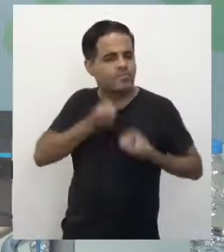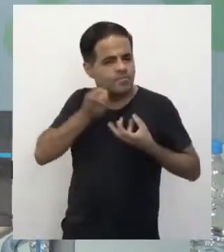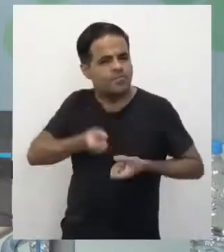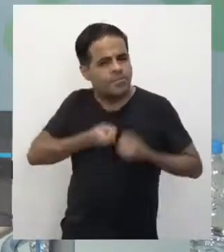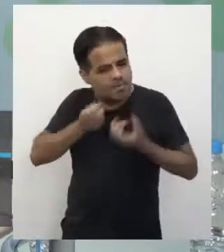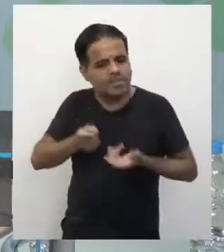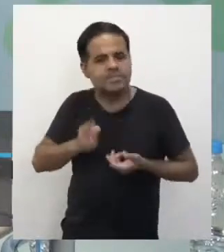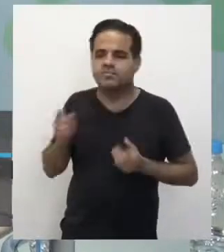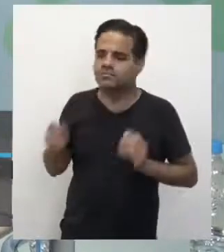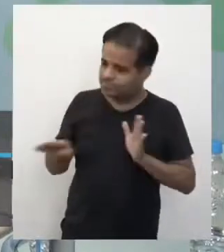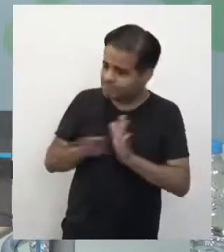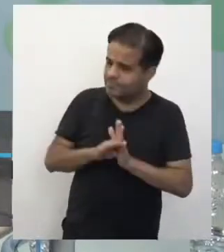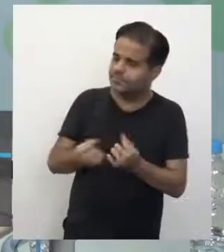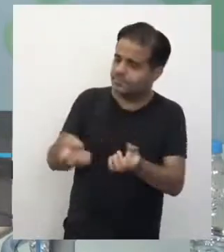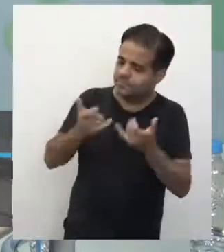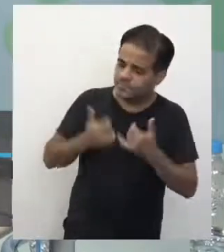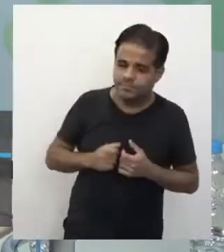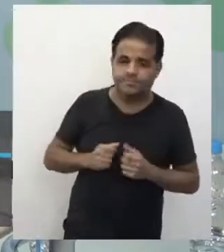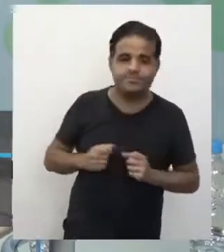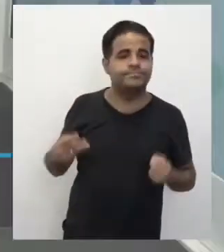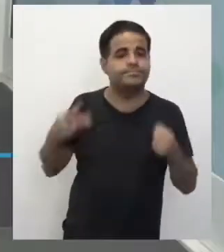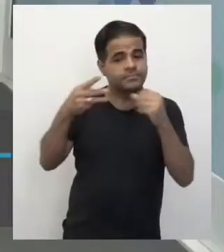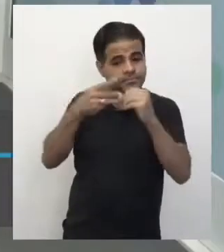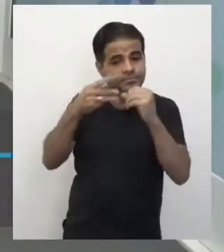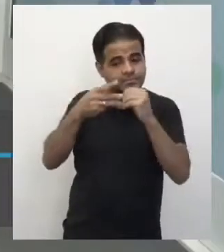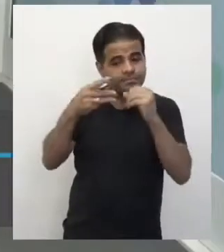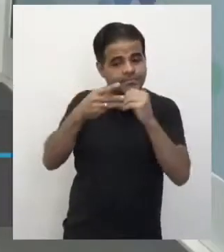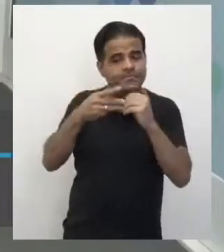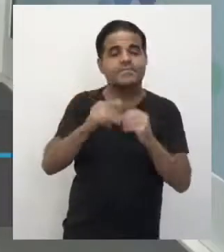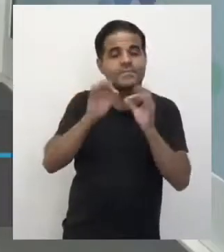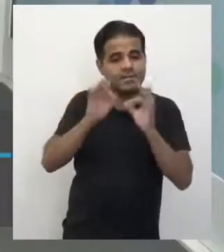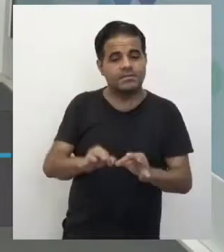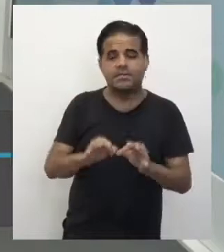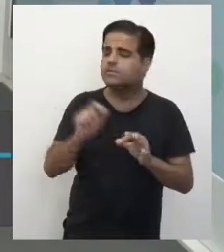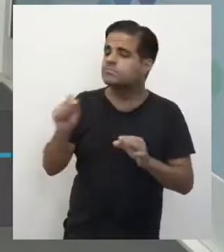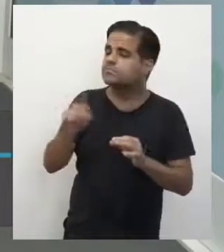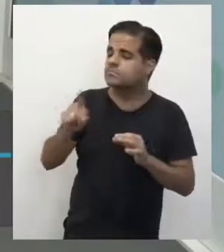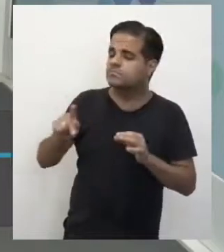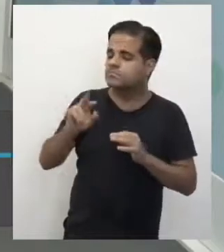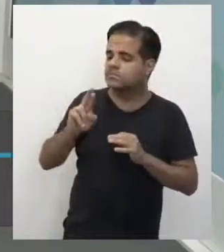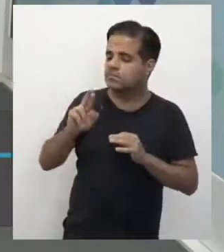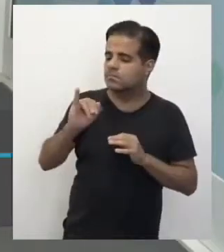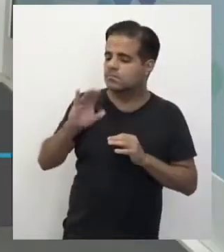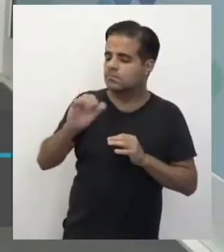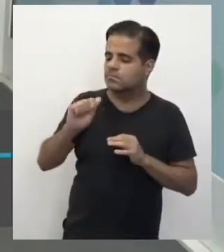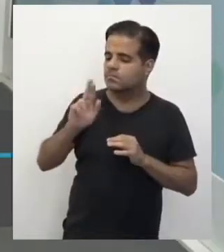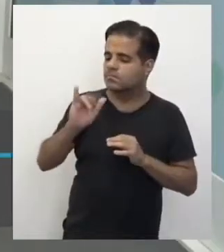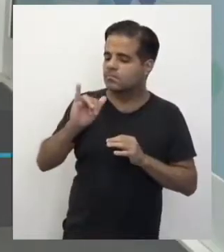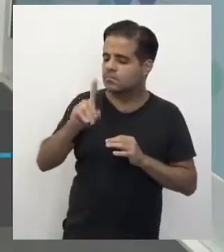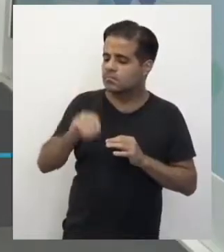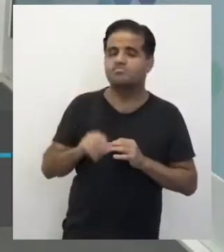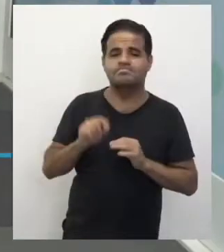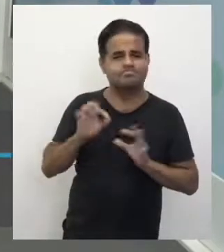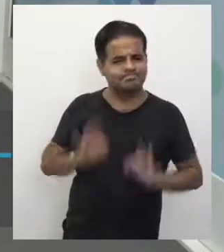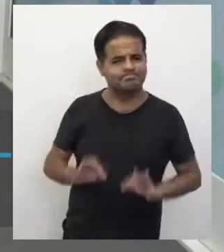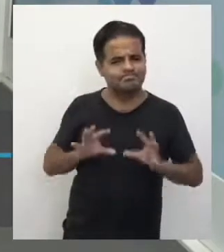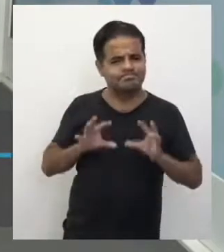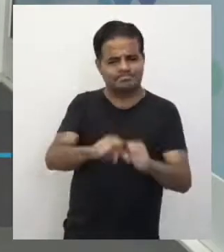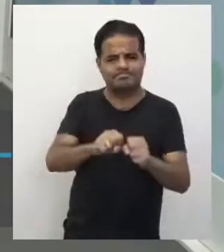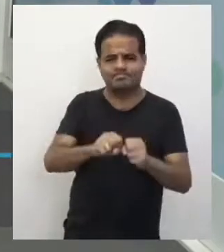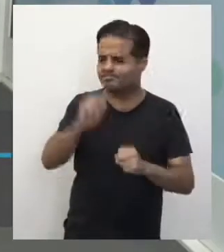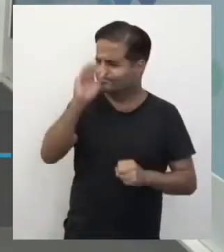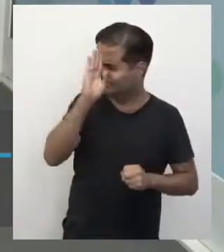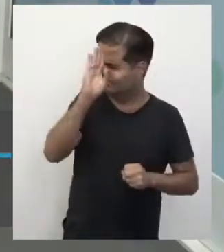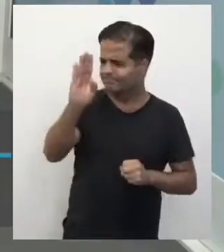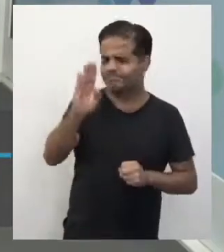inicial que você deixou pra gente das células, né? O Carlos que comentou isso? Esse que comentou o professor Ricardo. Ricardo, você pegou o gancho, era